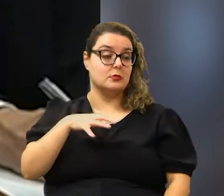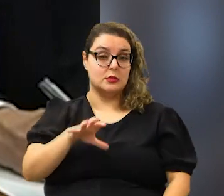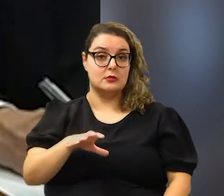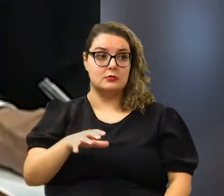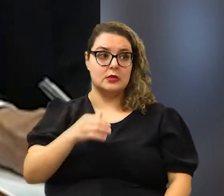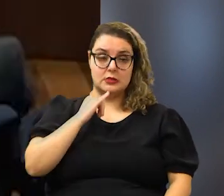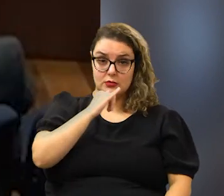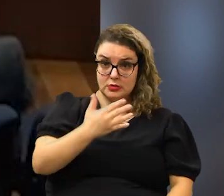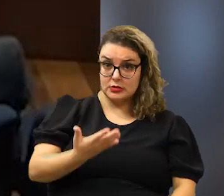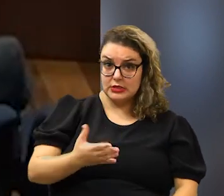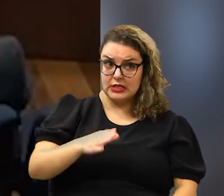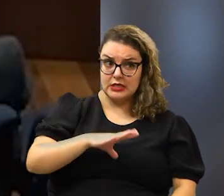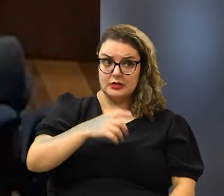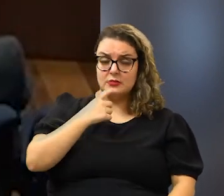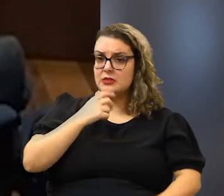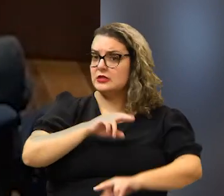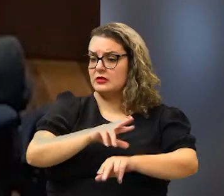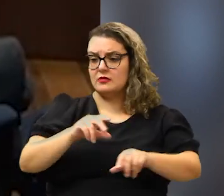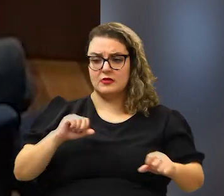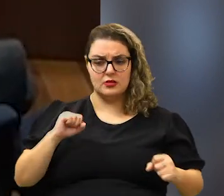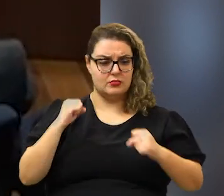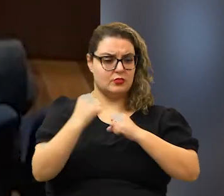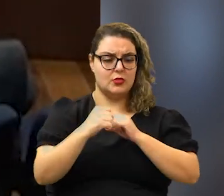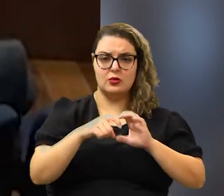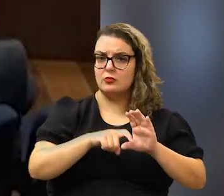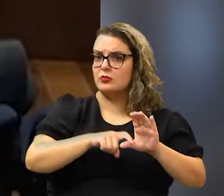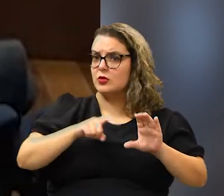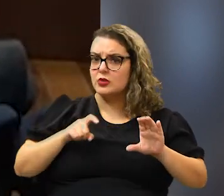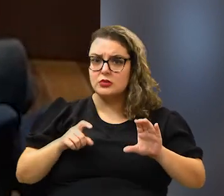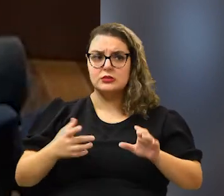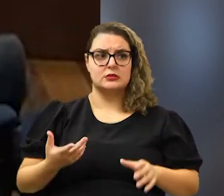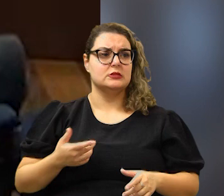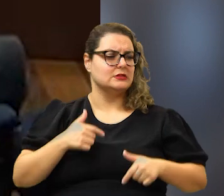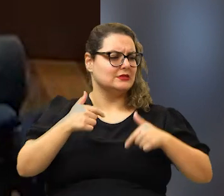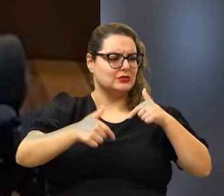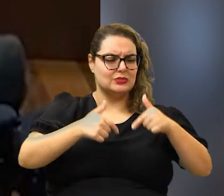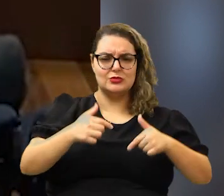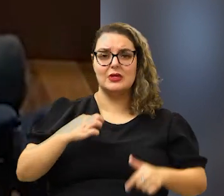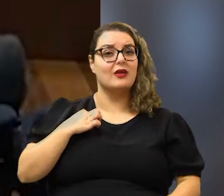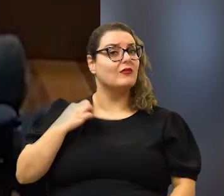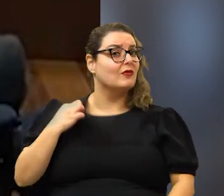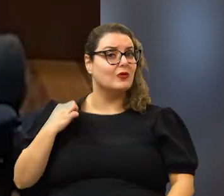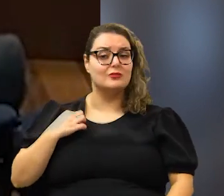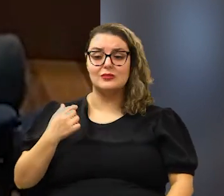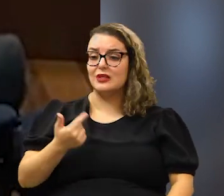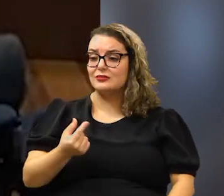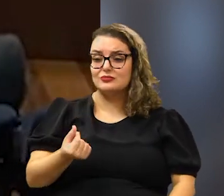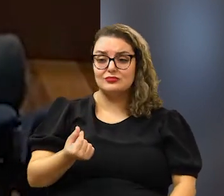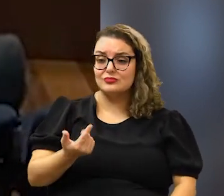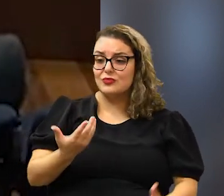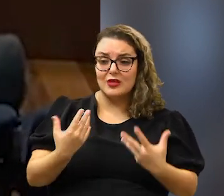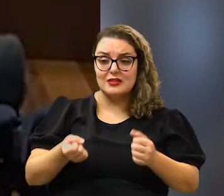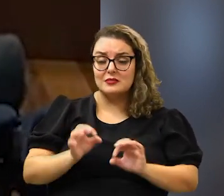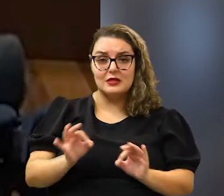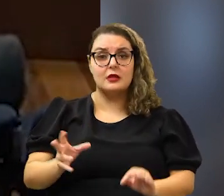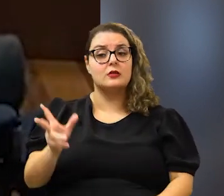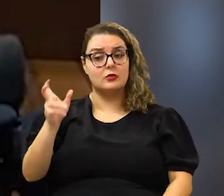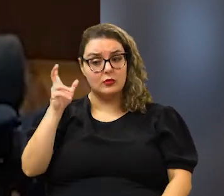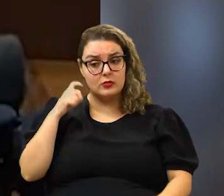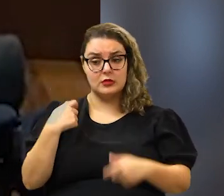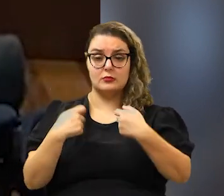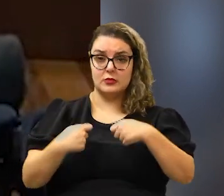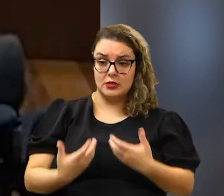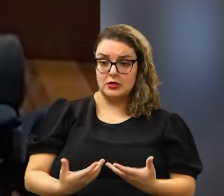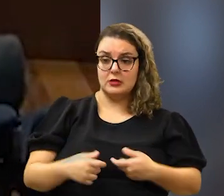essa população. Essa participação popular é importante quando nasce de baixo, com seriedade, com